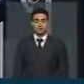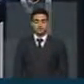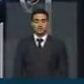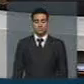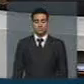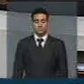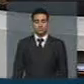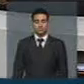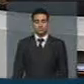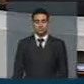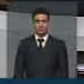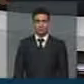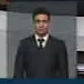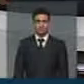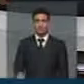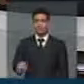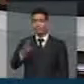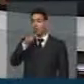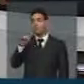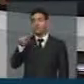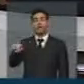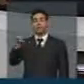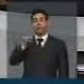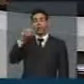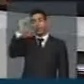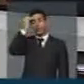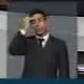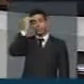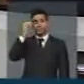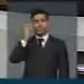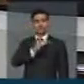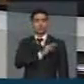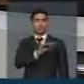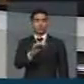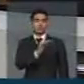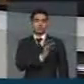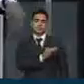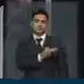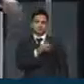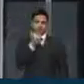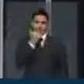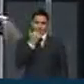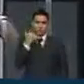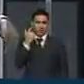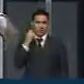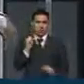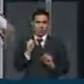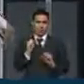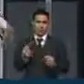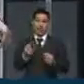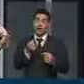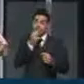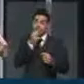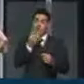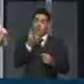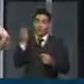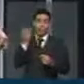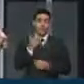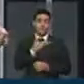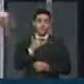dizer eles são os culpados e todo mundo tá certo não tô aqui defendendo que e eu achei muito oportuna aqui a fala do